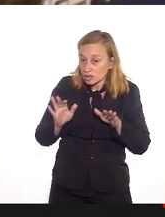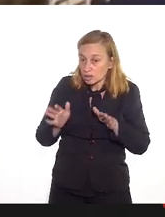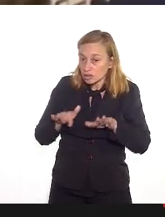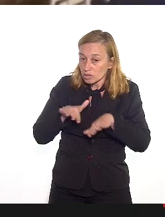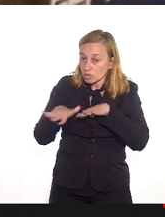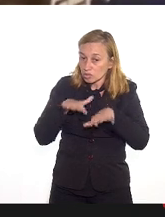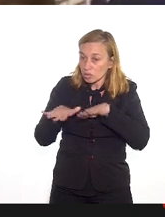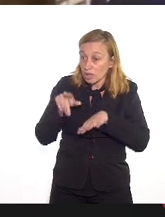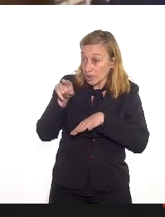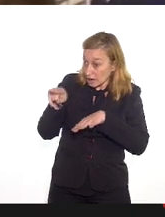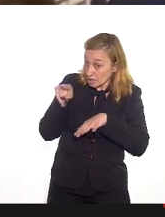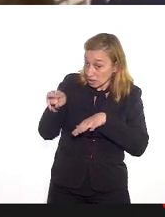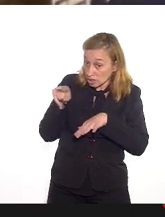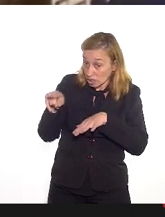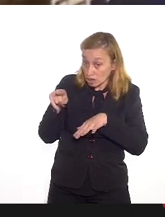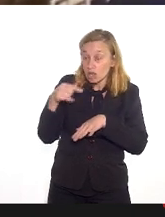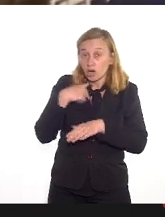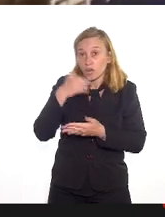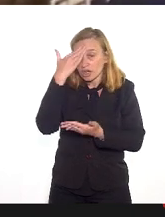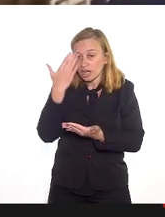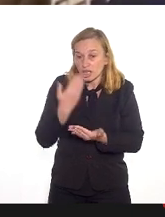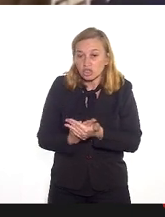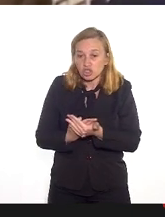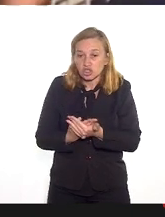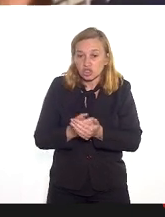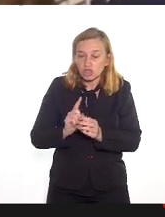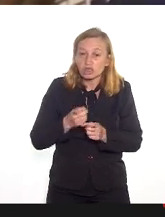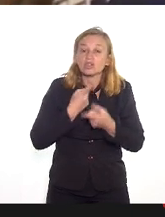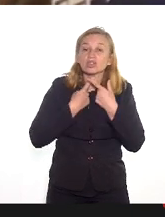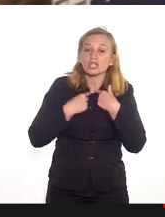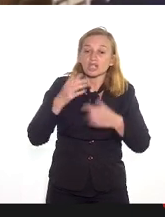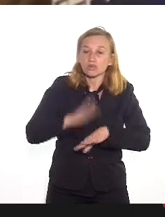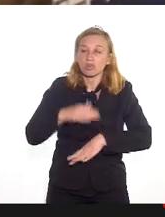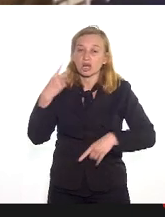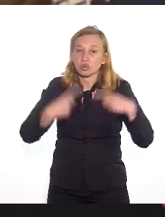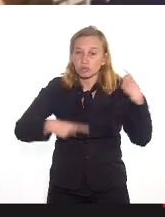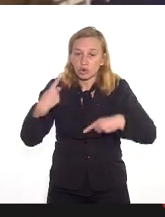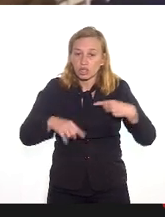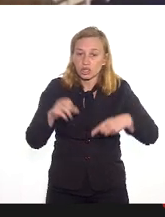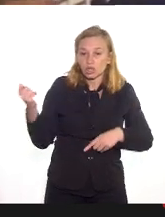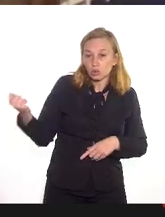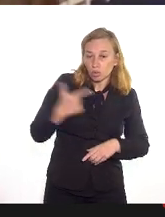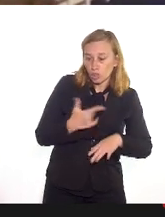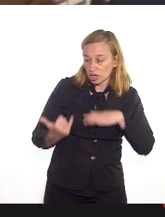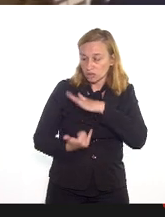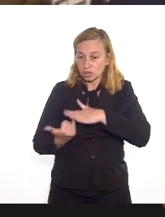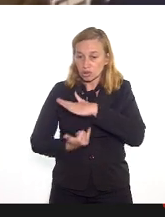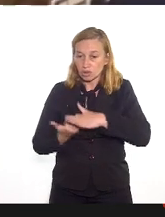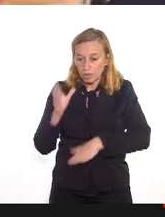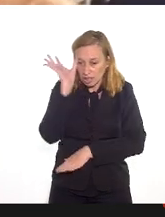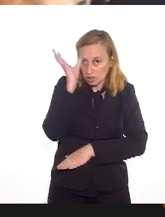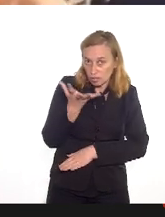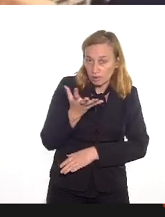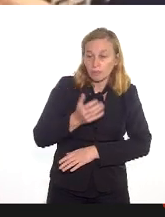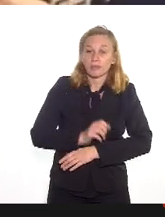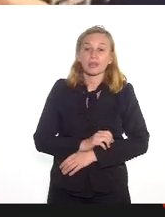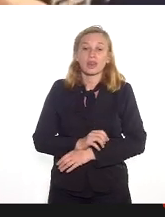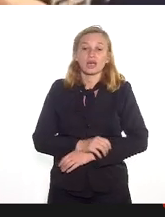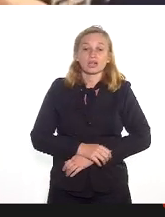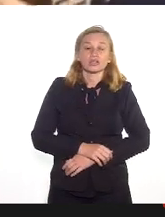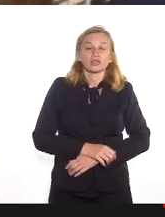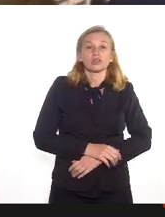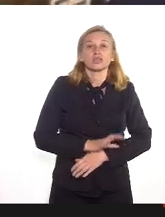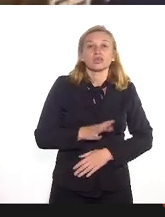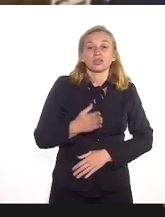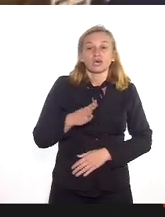esses atores. Eu acredito que é uma vontade muito mais política, institucional, para que a gente possa resolver. Então,